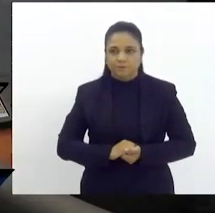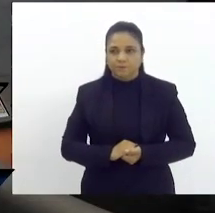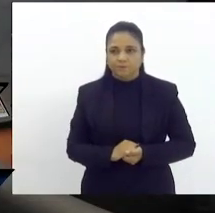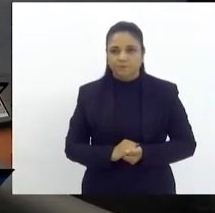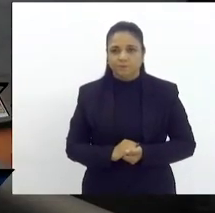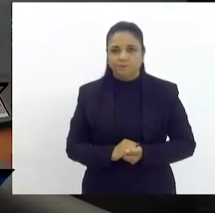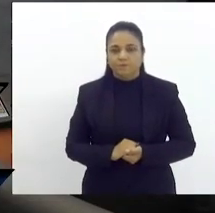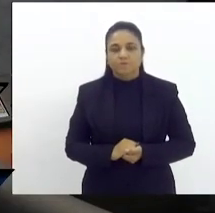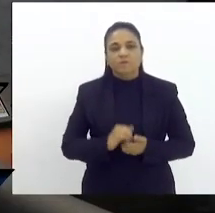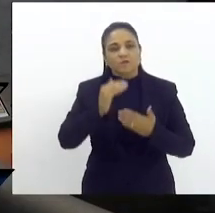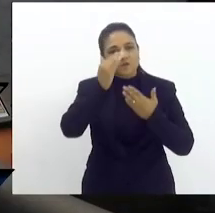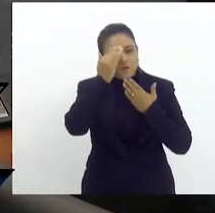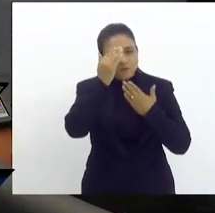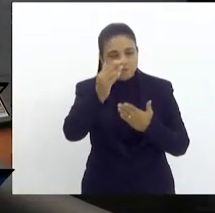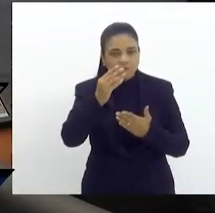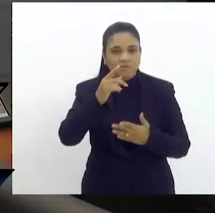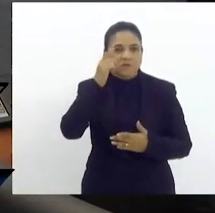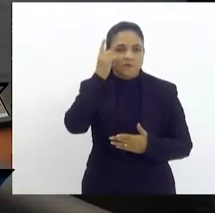Obrigado deputado